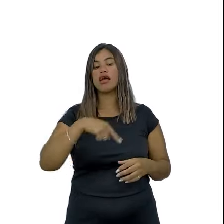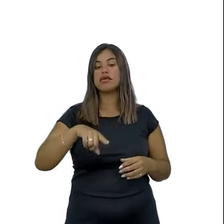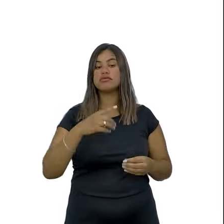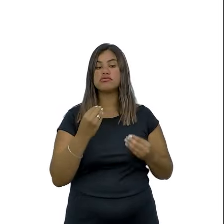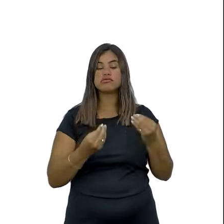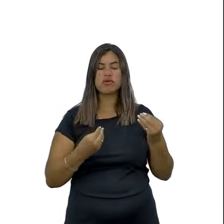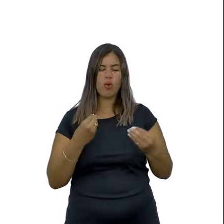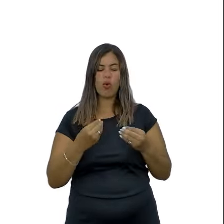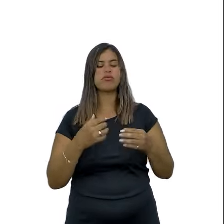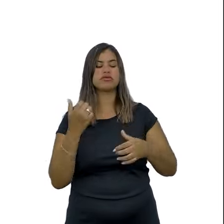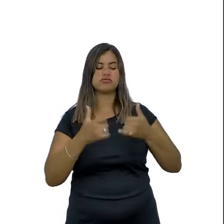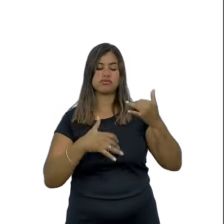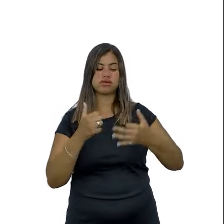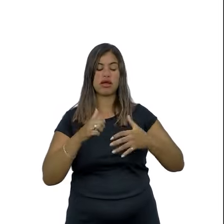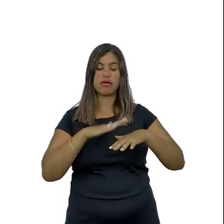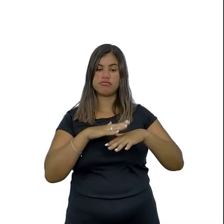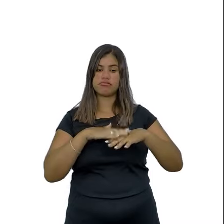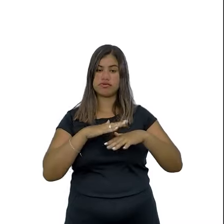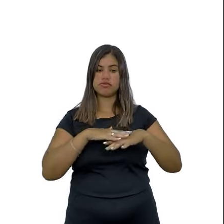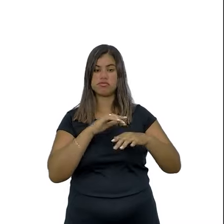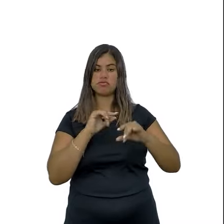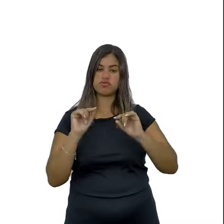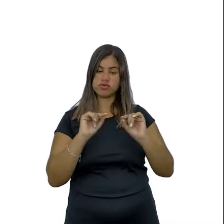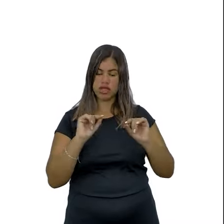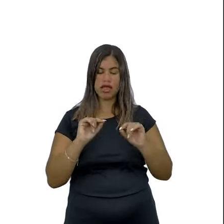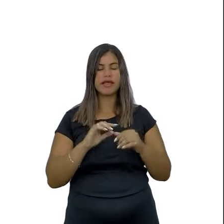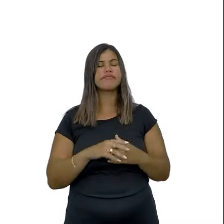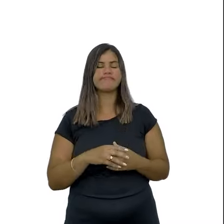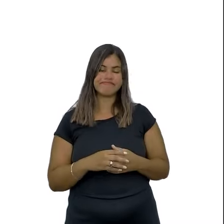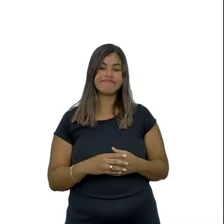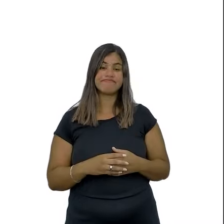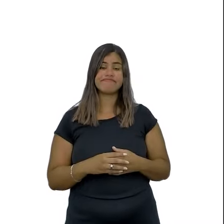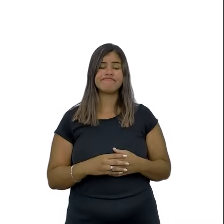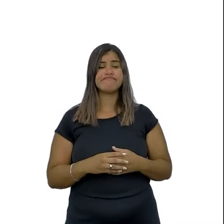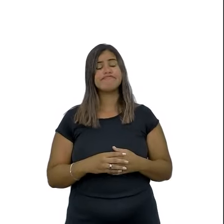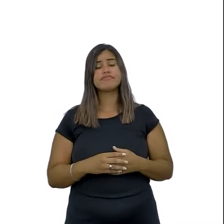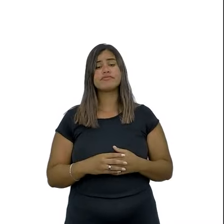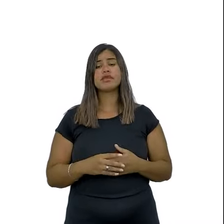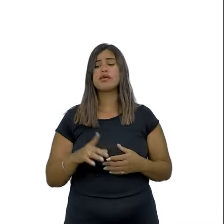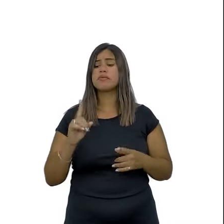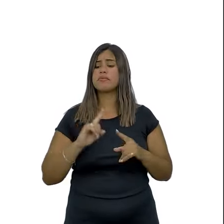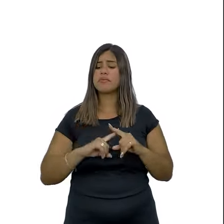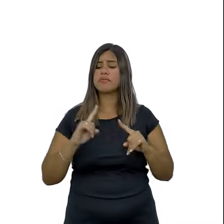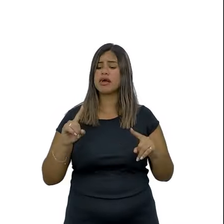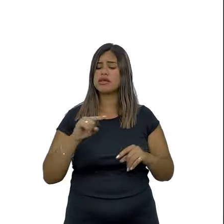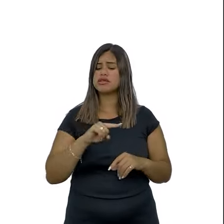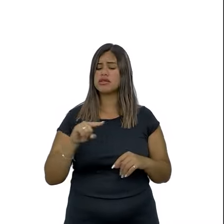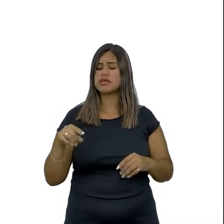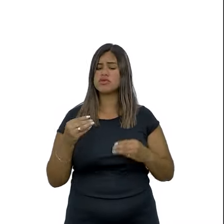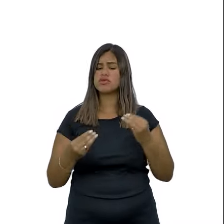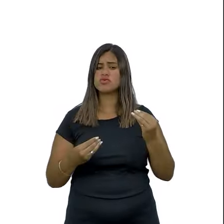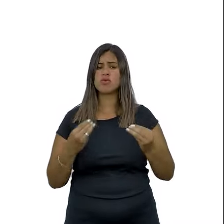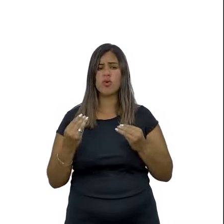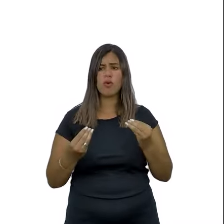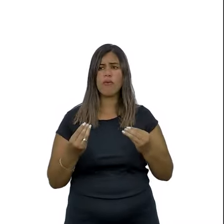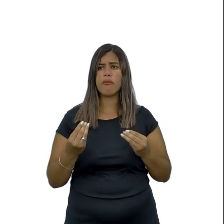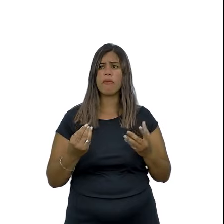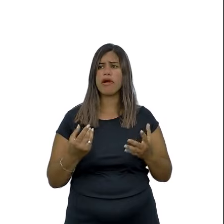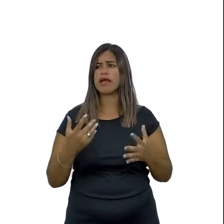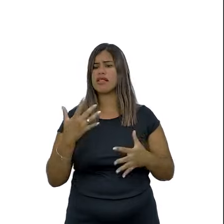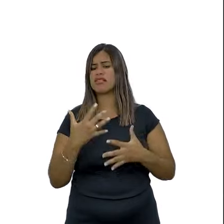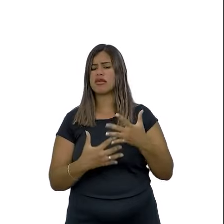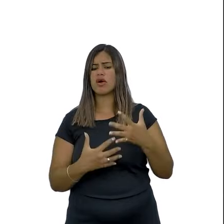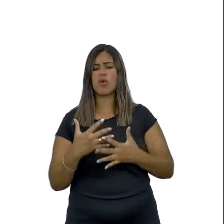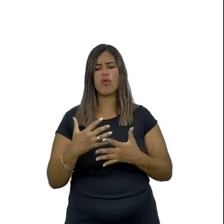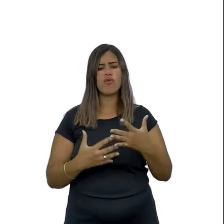obter, como a gente observou, 20 dados, mas se os estudantes contaram de 1 em 1 e se perderam,